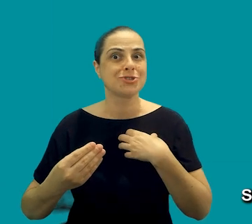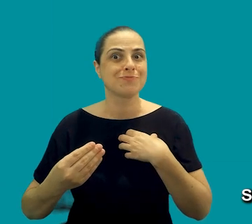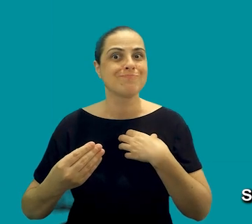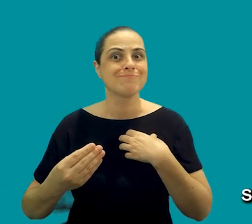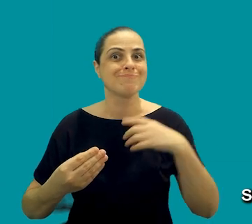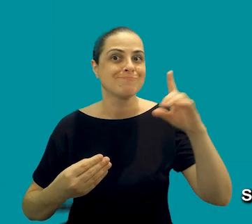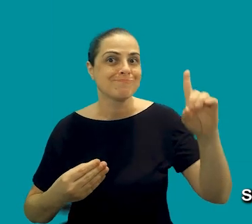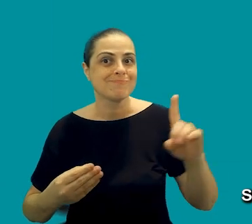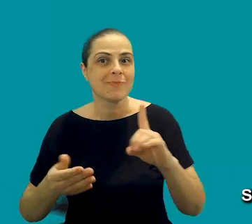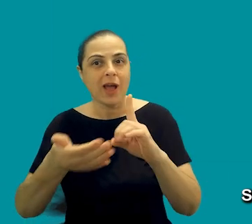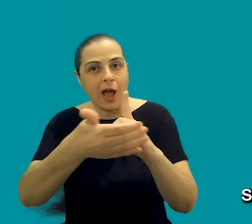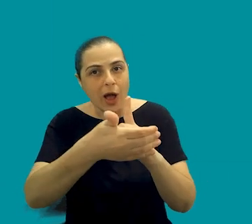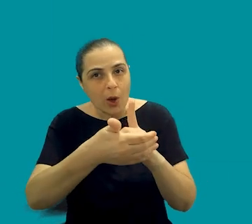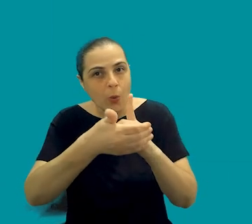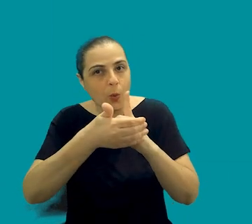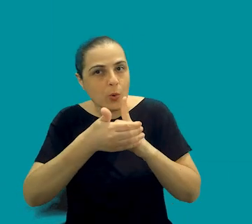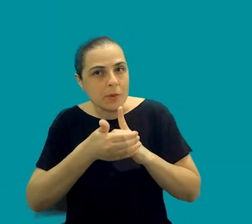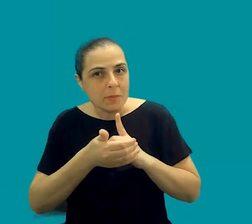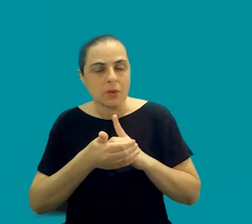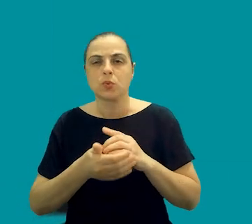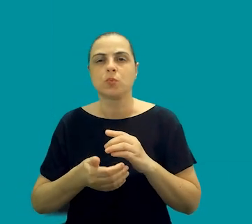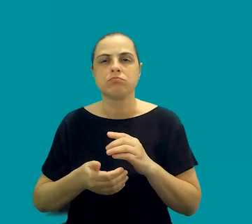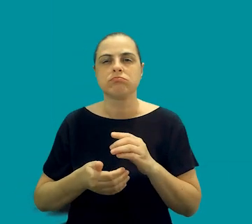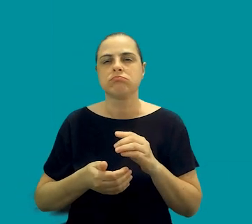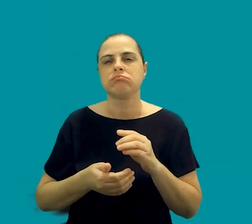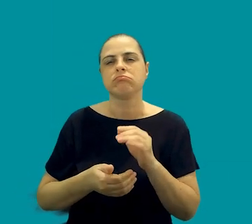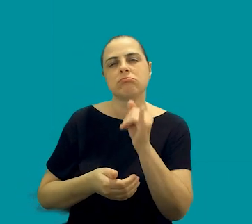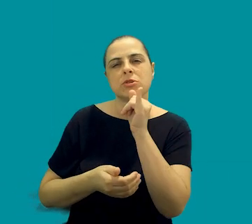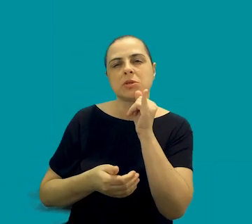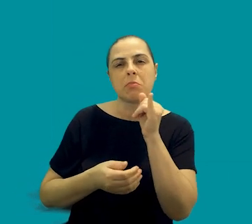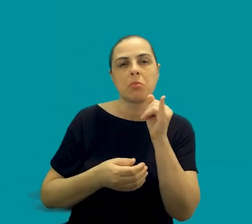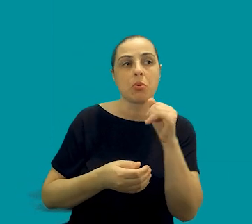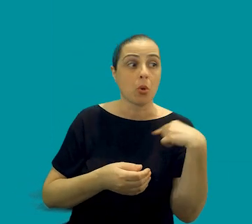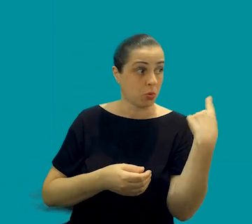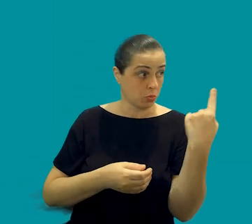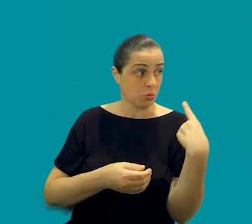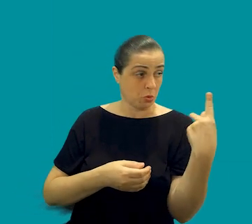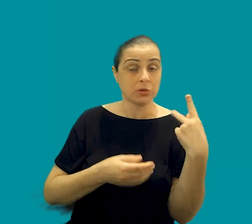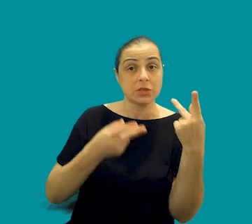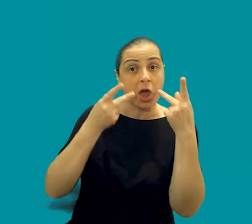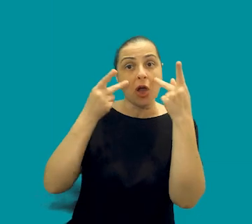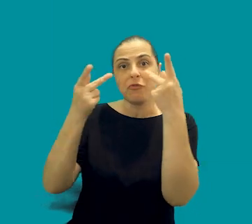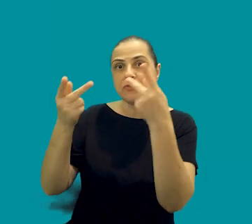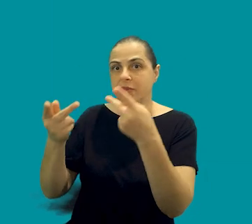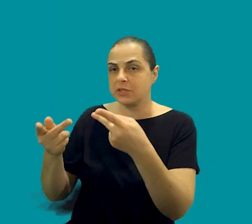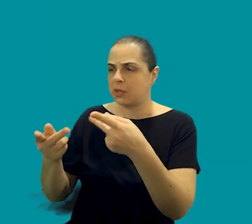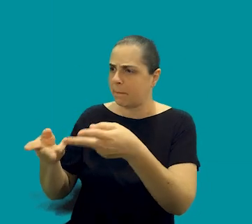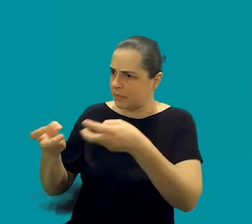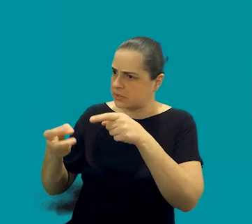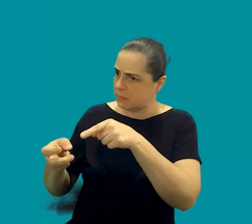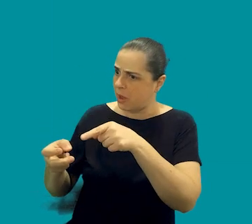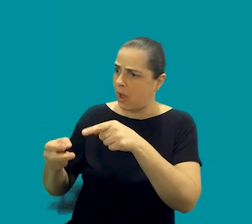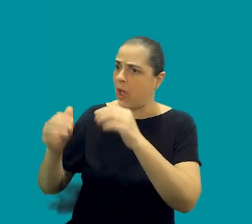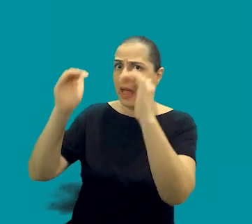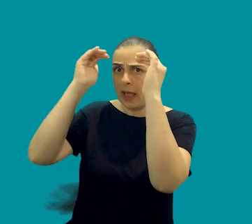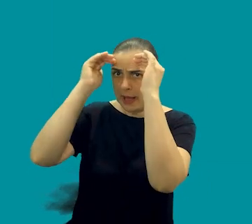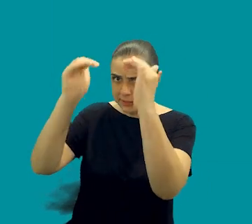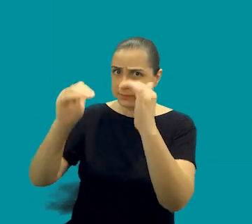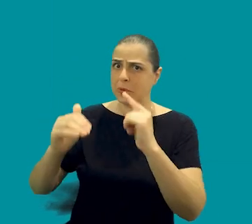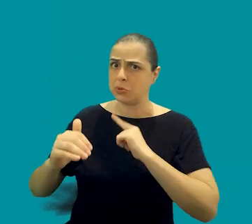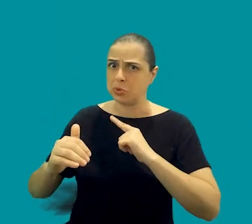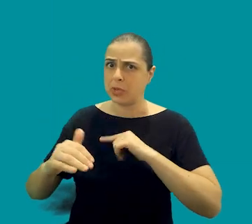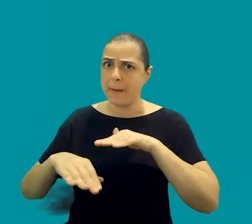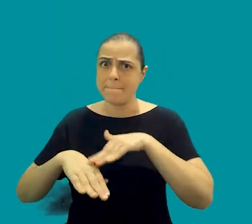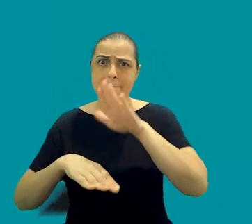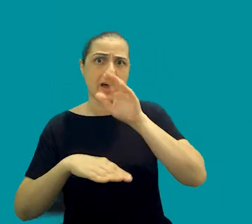acolhimento, na comunidade. Quando a gente vai fazer visita, esses meninos são mais respeitados que os que não estão, mas muito mais,